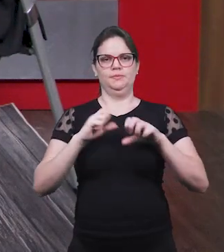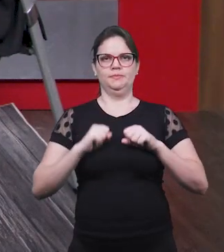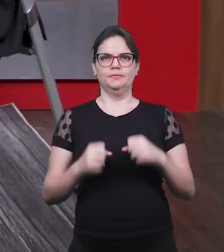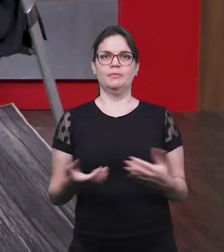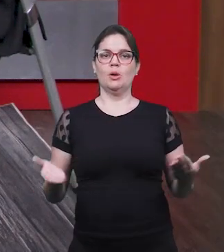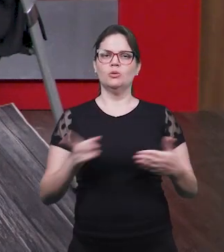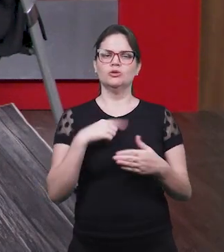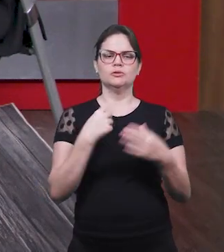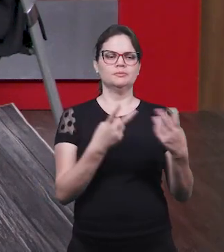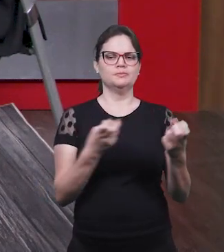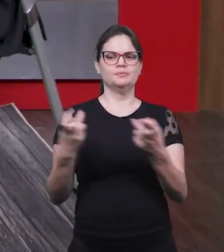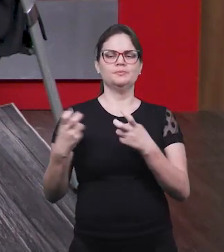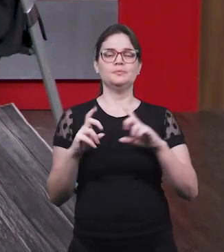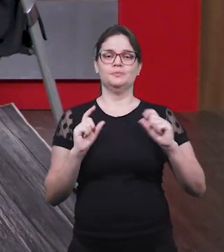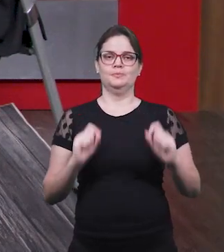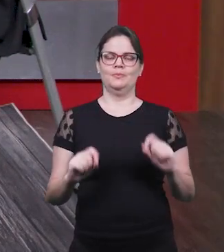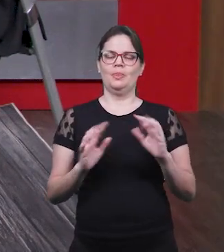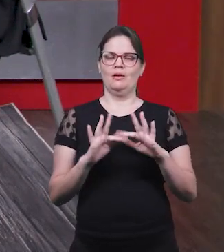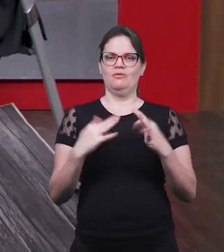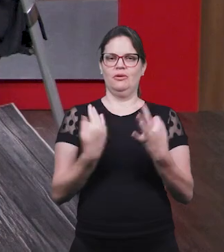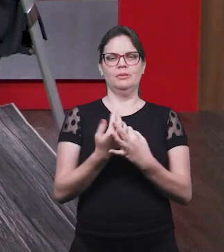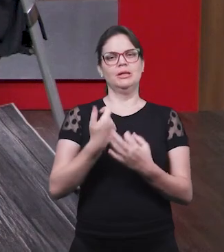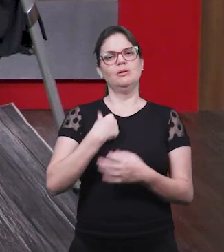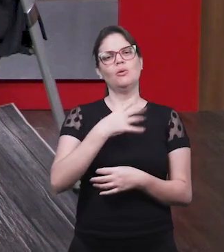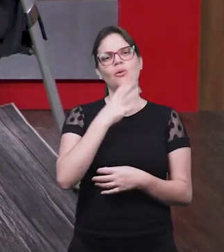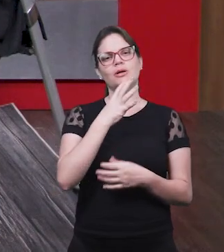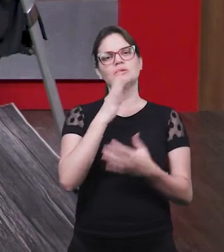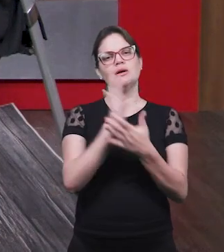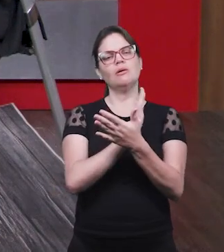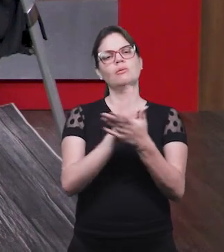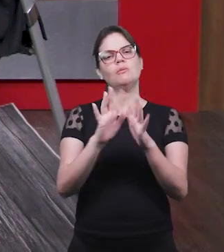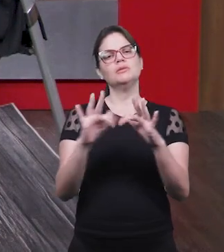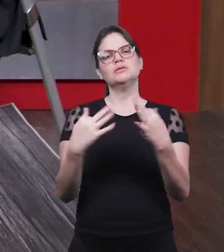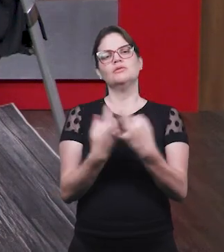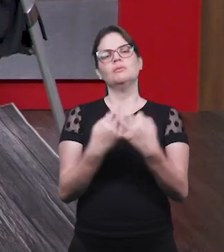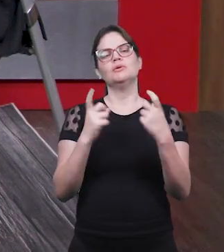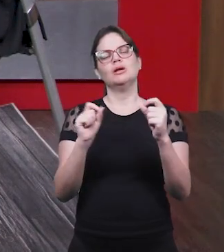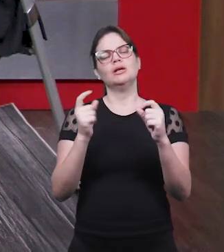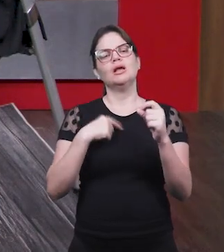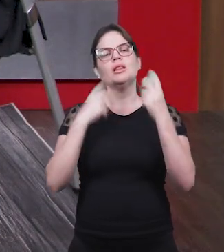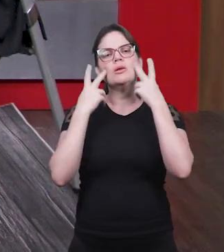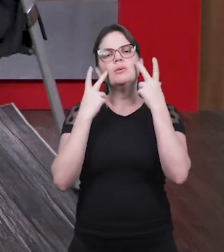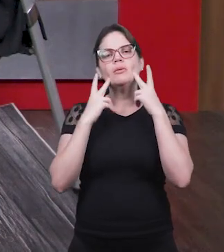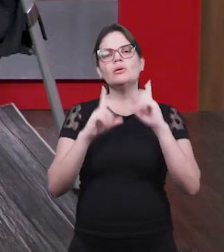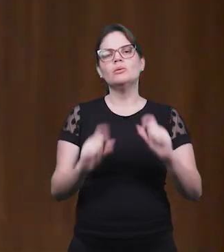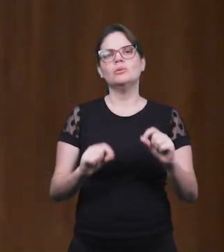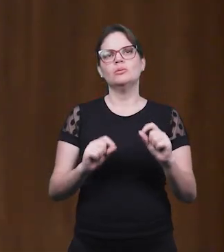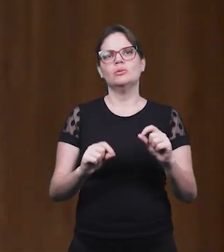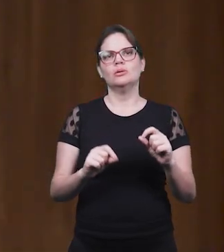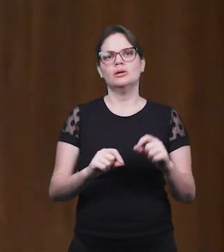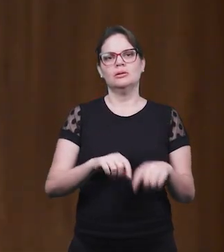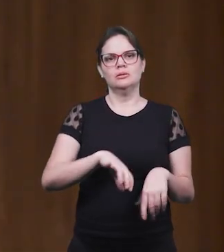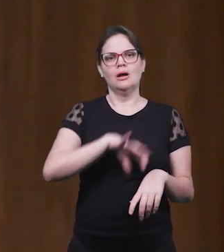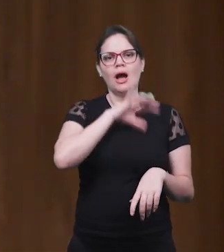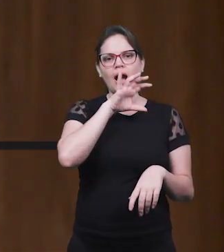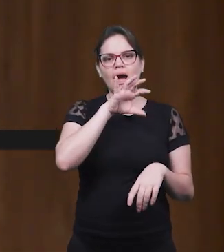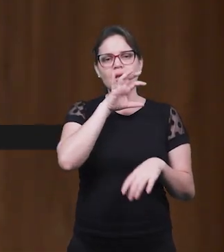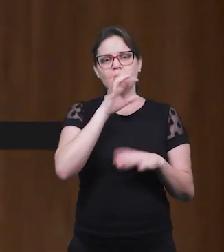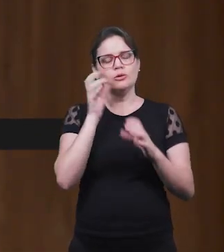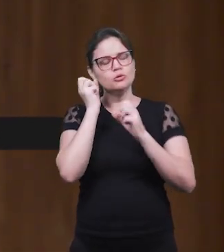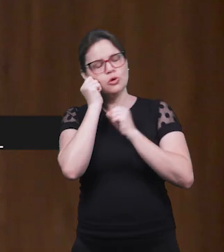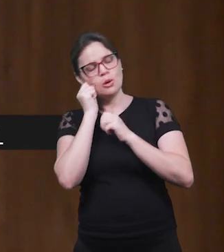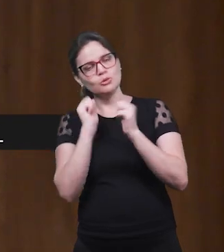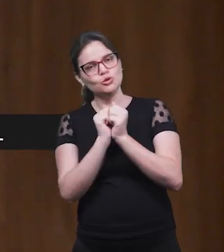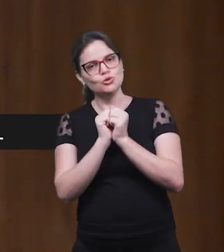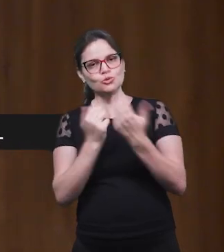as famílias, né? Eu conheço casos, acho que isso é muito comum, do pet até dormir junto com o dono,